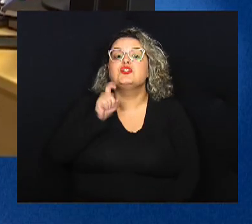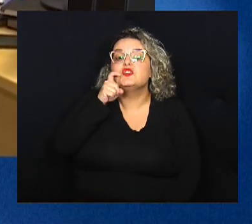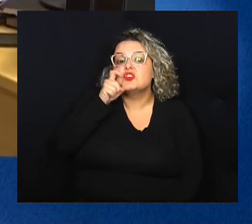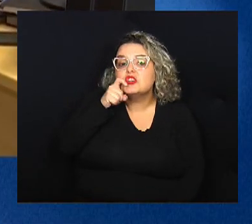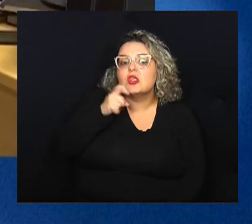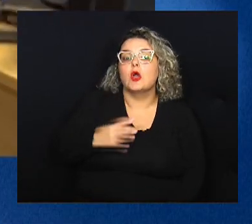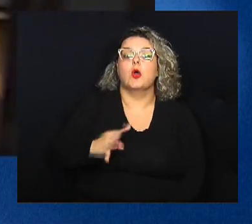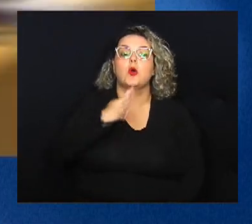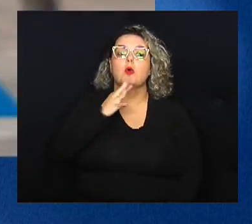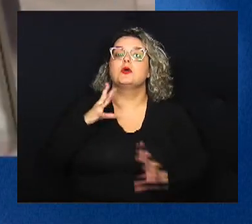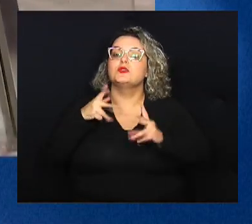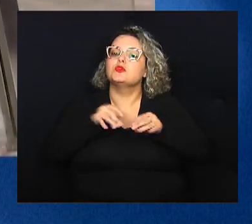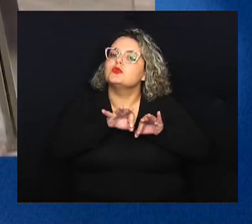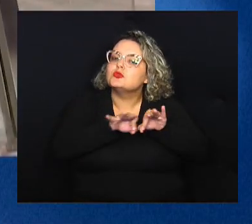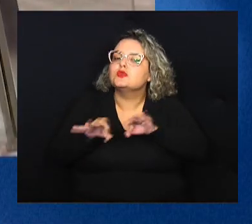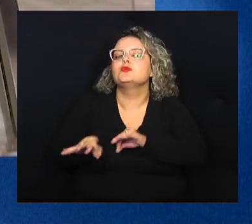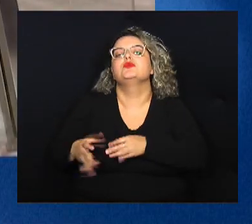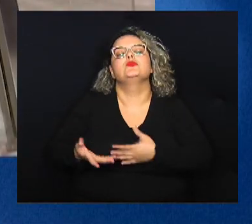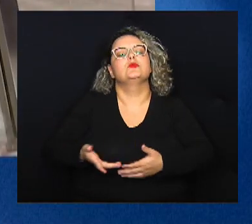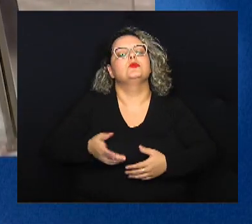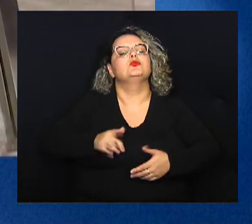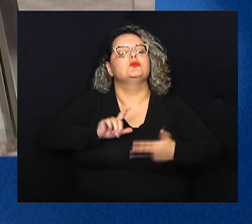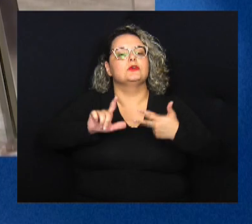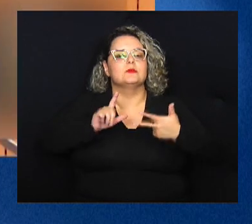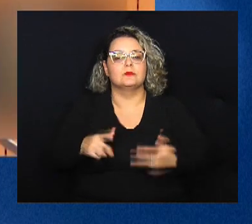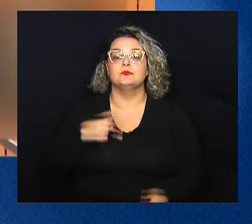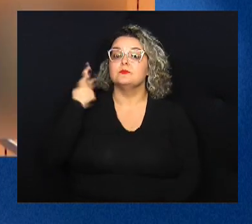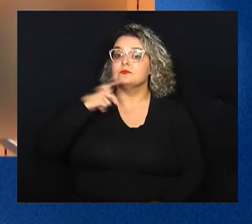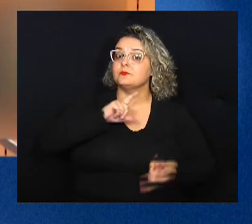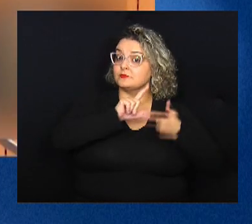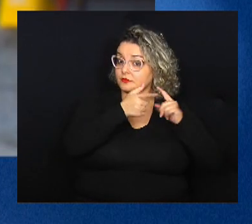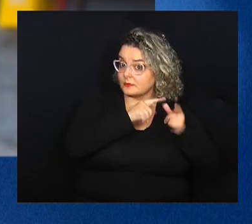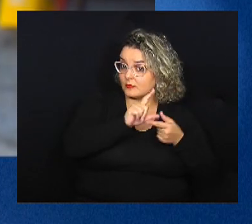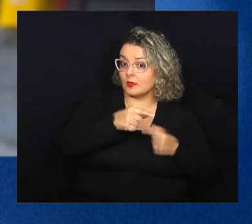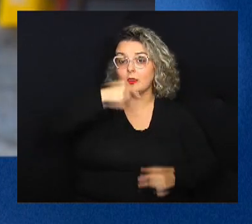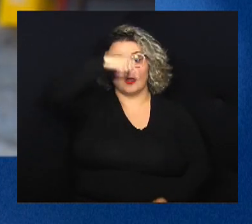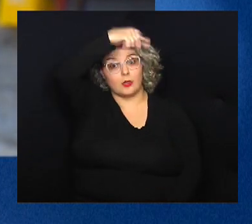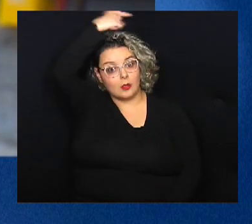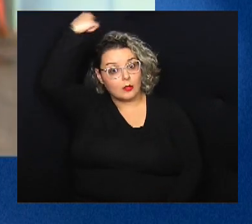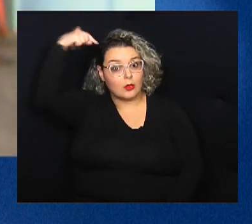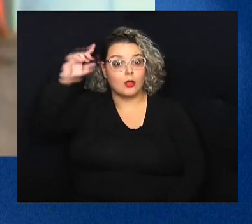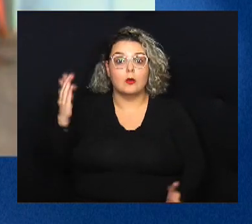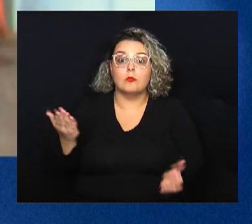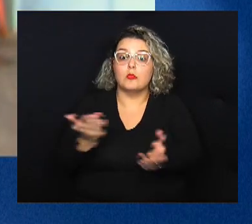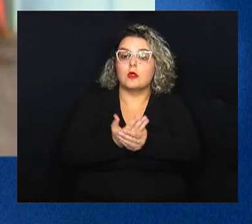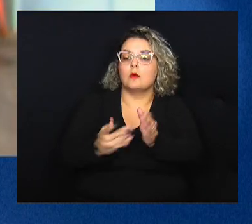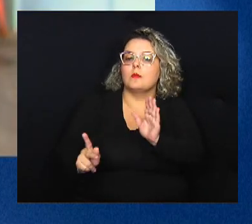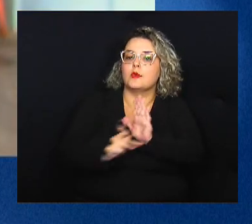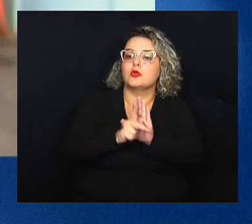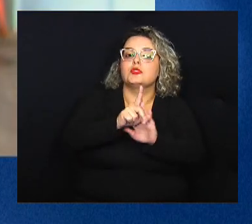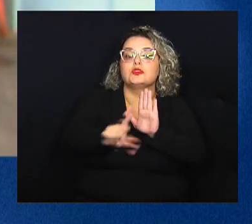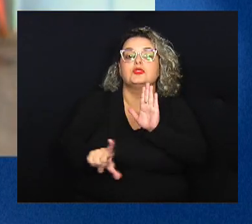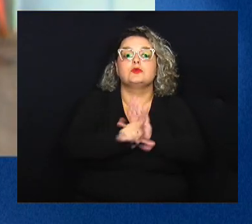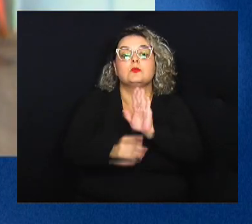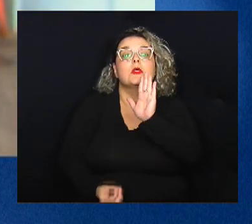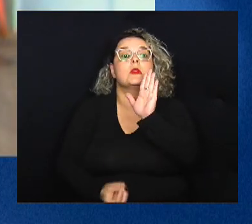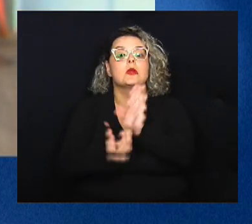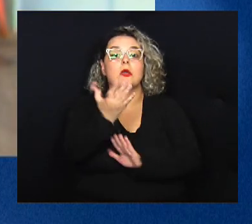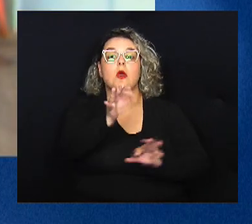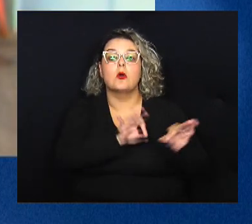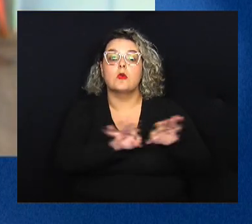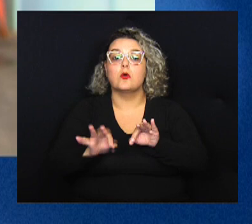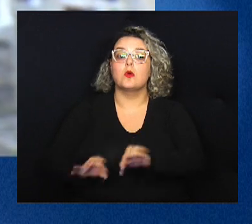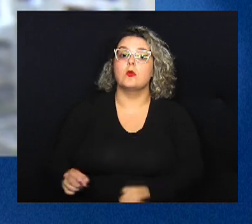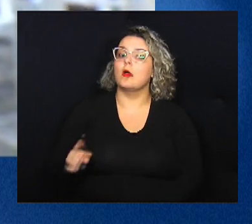Legislativo de Campinas. Vereadores Major Jaime e Paulo Gaspar protocolam um projeto de lei para a criação do programa Não